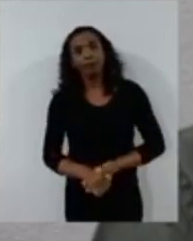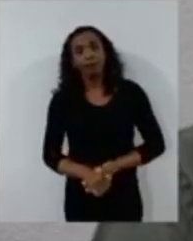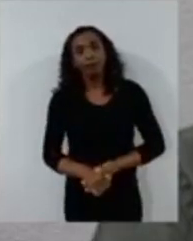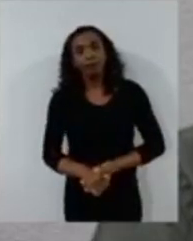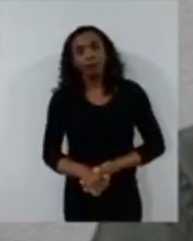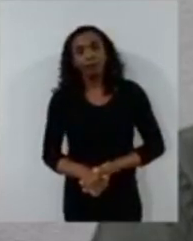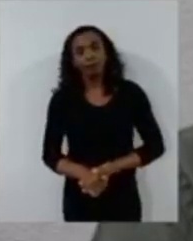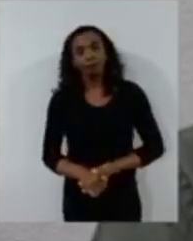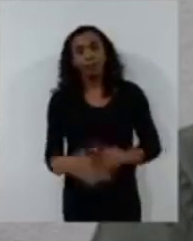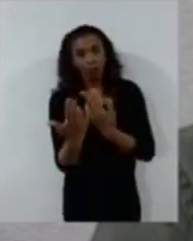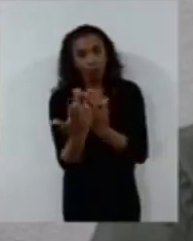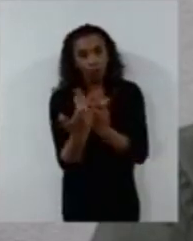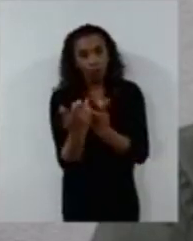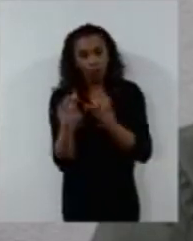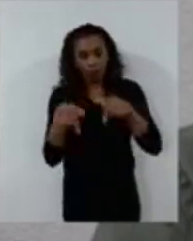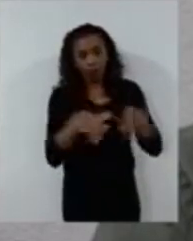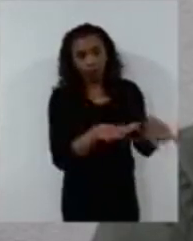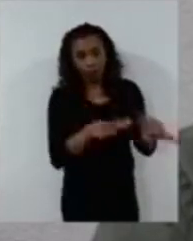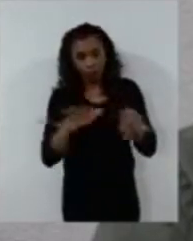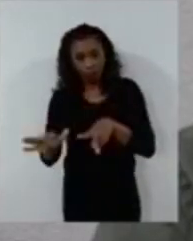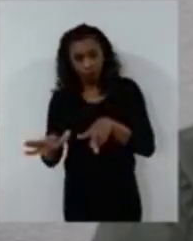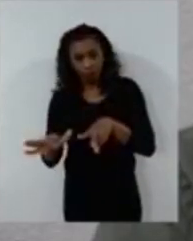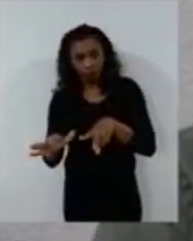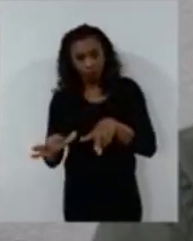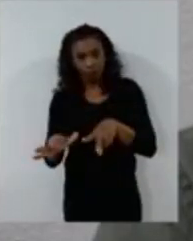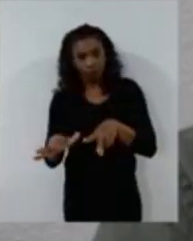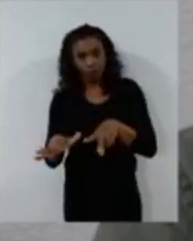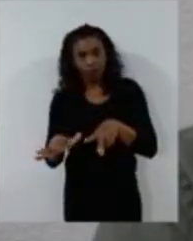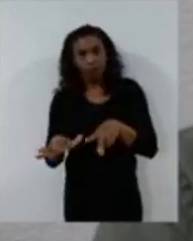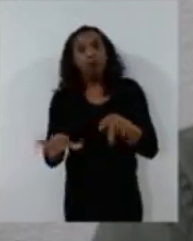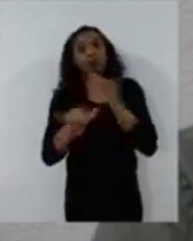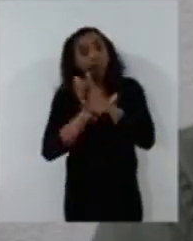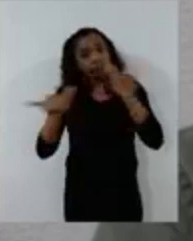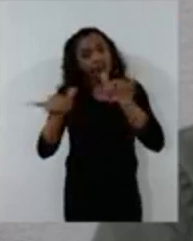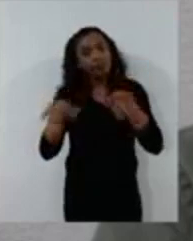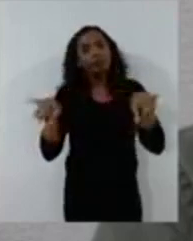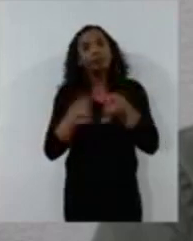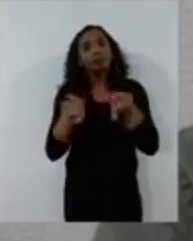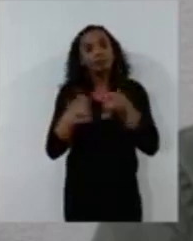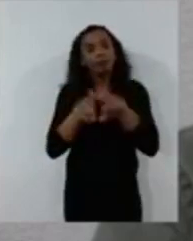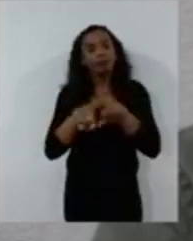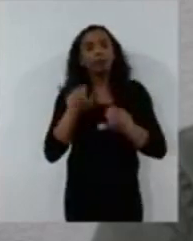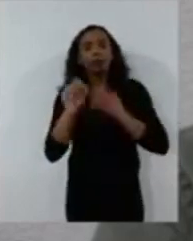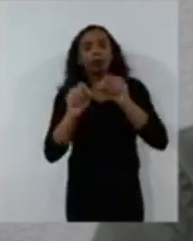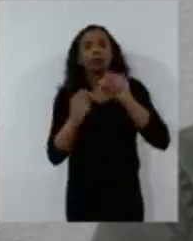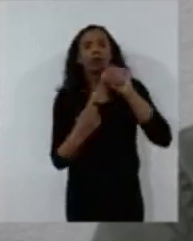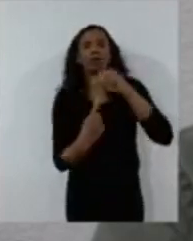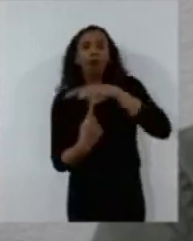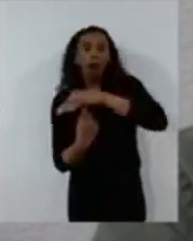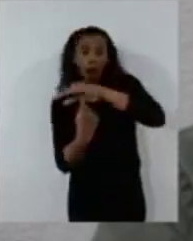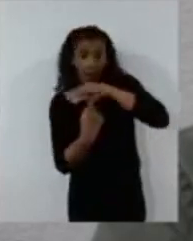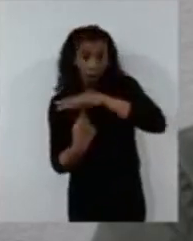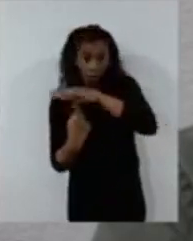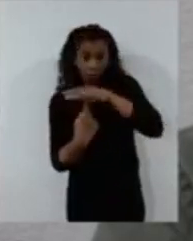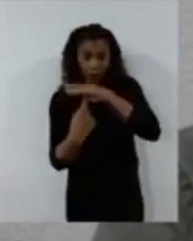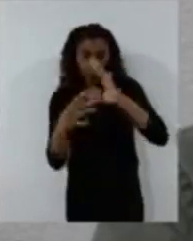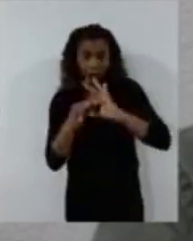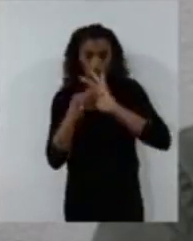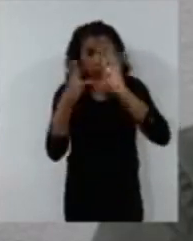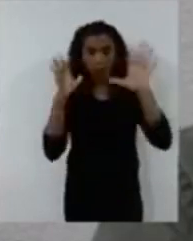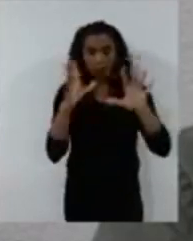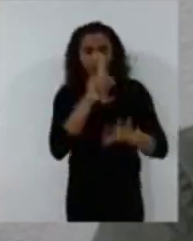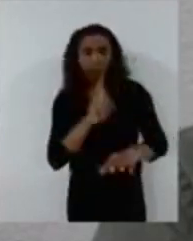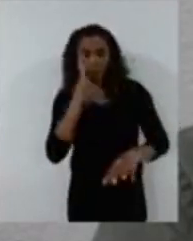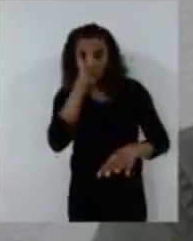esta semana. Quero dizer também que o mesmo vale para a Feira Livre de domingo, que